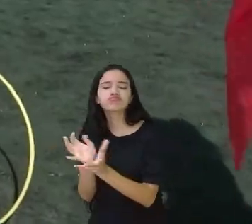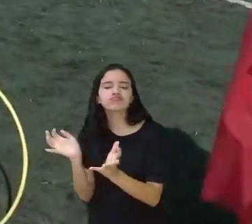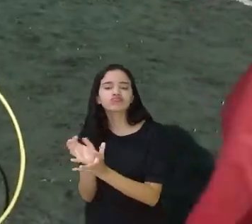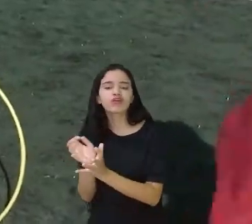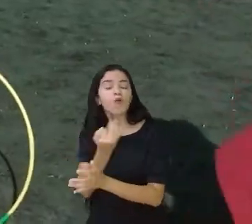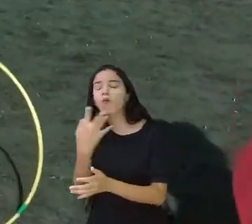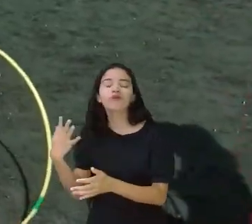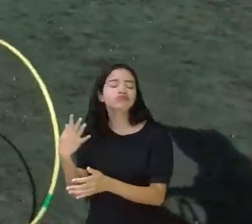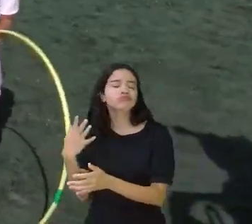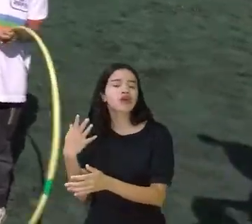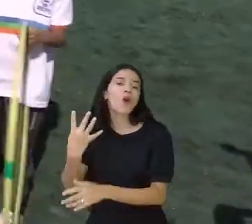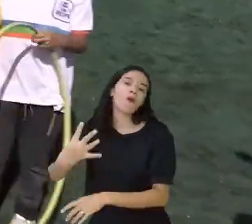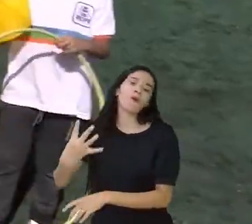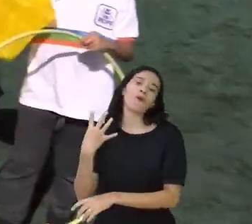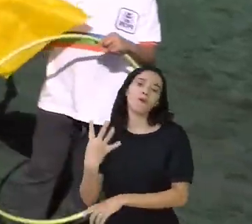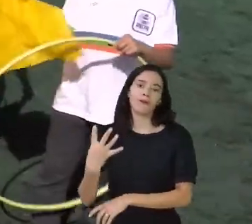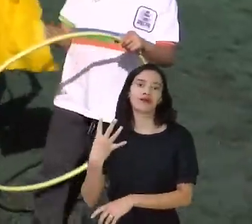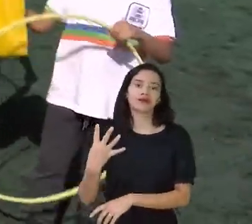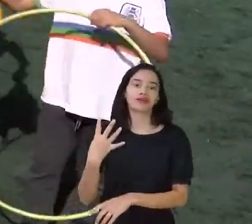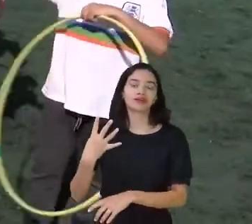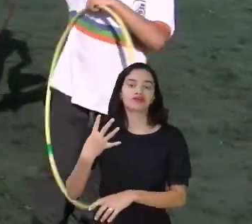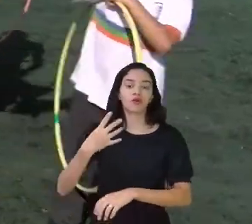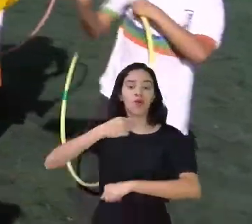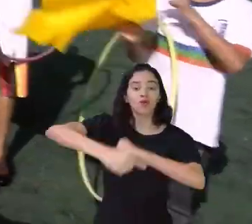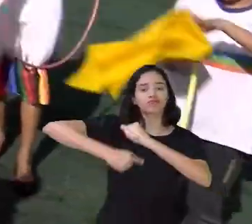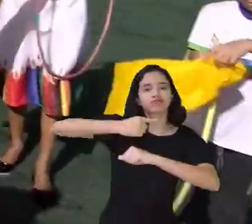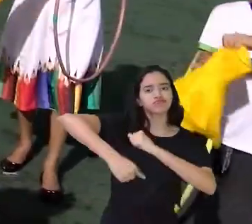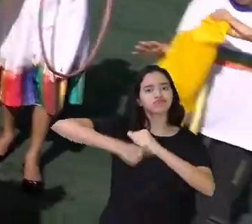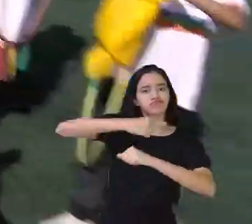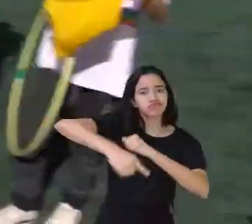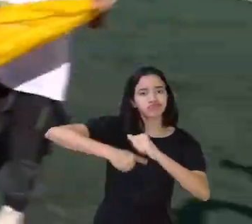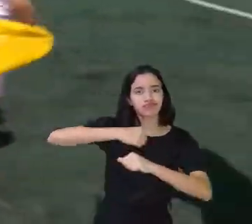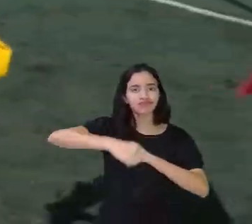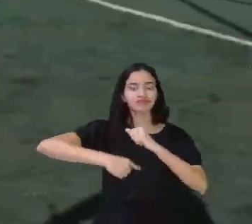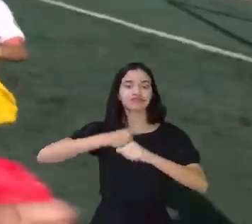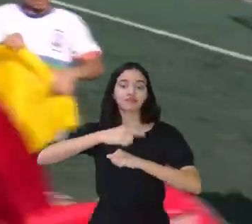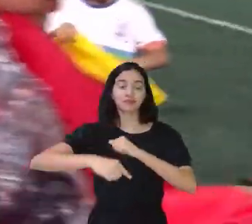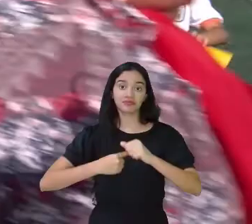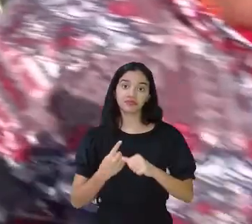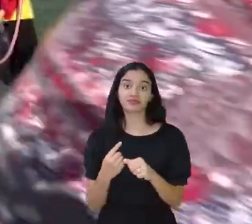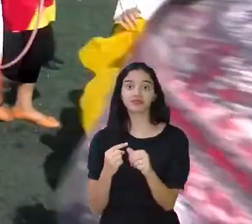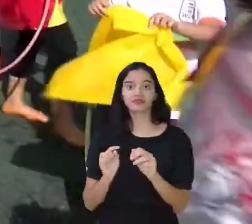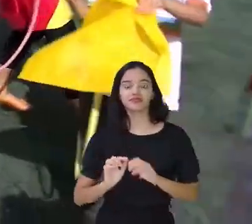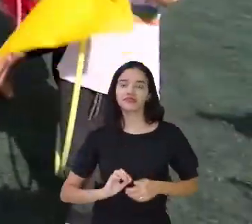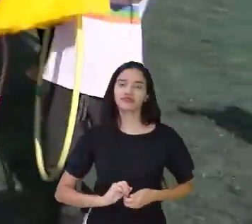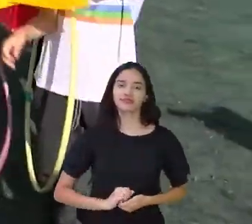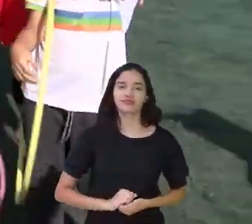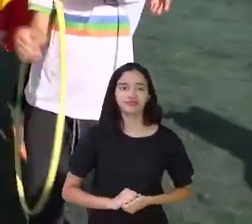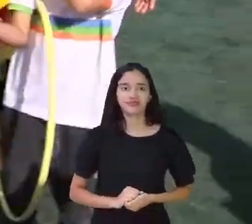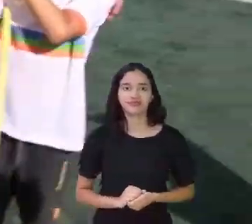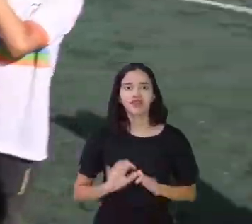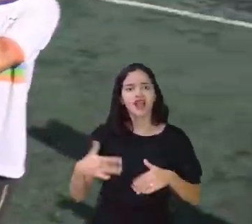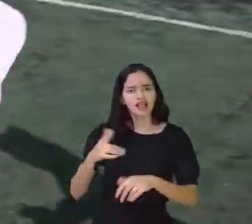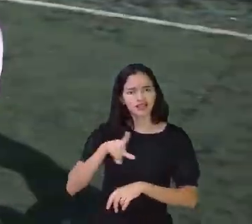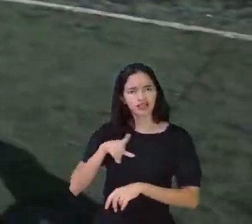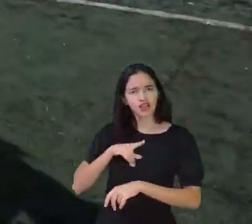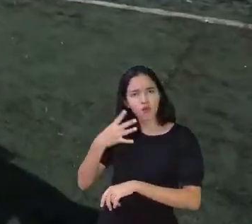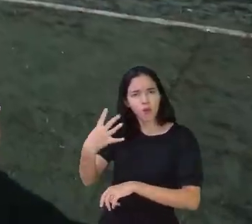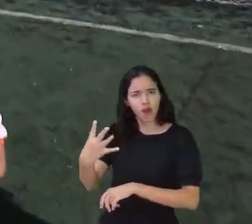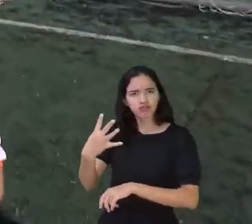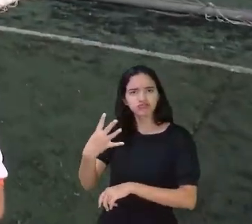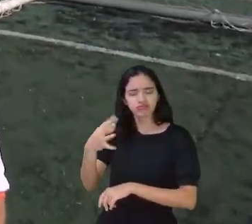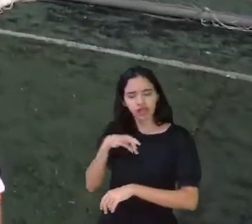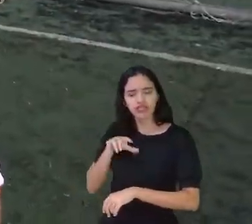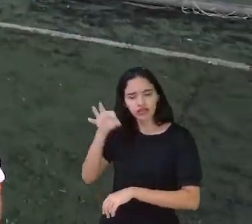Quantos? Quatro. Amarra aí no braço, amarra quatro aí no braço. Quatro amarelo. Deixa eu amarrar aqui. É, tem quatro, quatro, tá